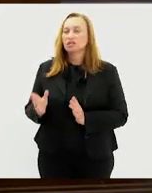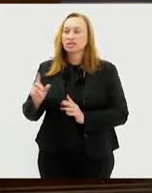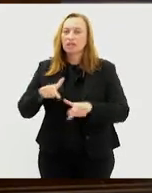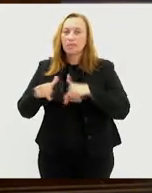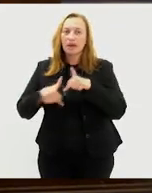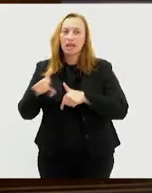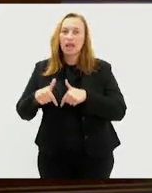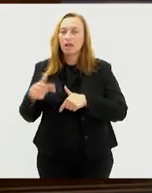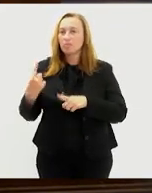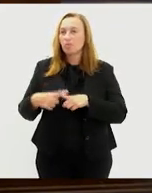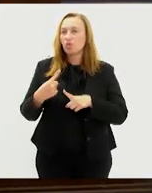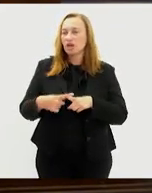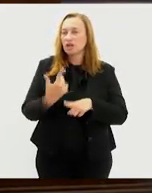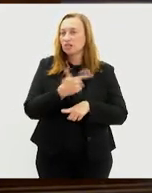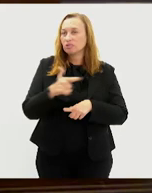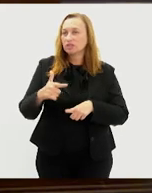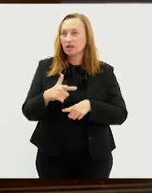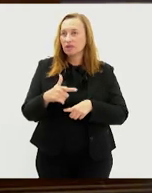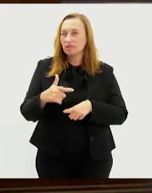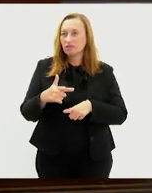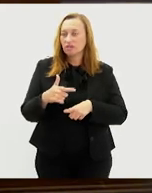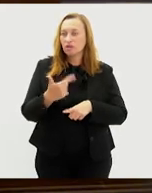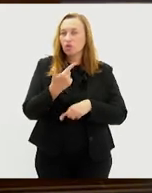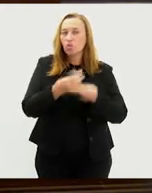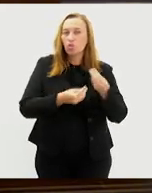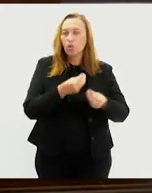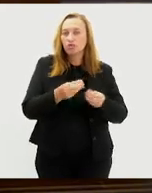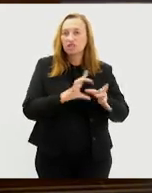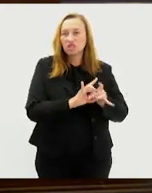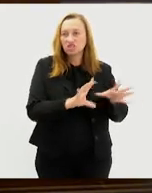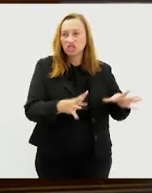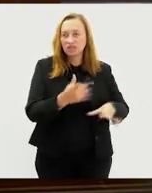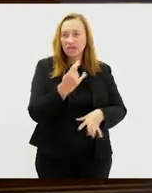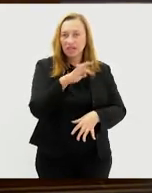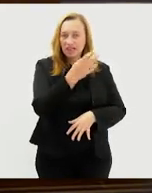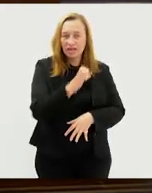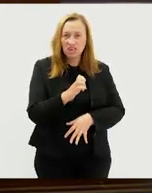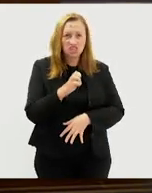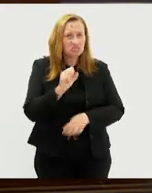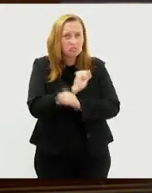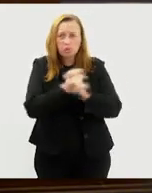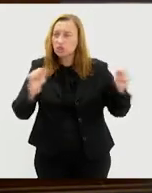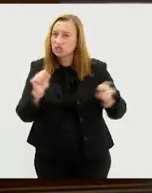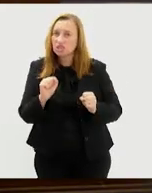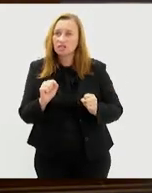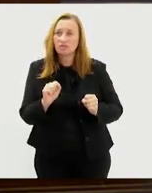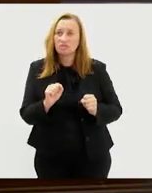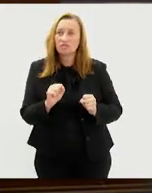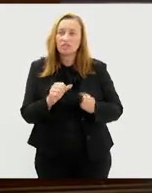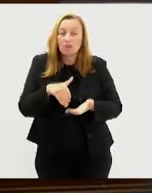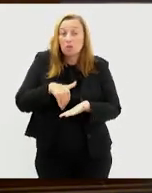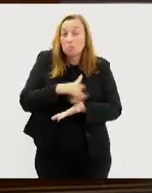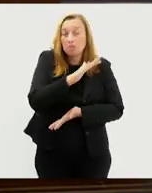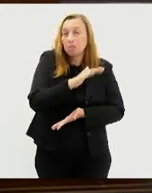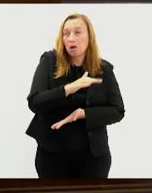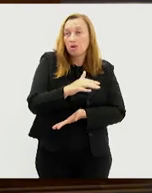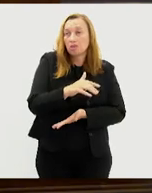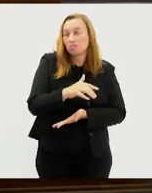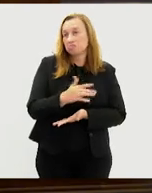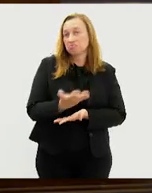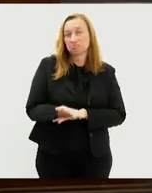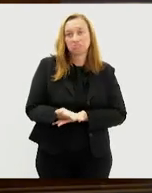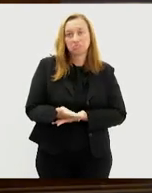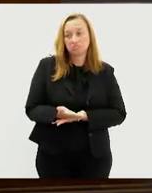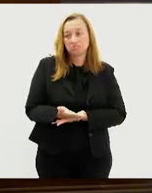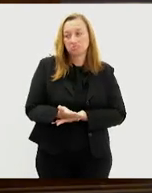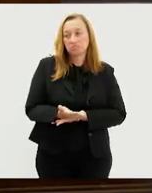impossível essa mulher vai ser mandada embora e ela não vai ter condições de sustentar seus filhos porque dentro da favela